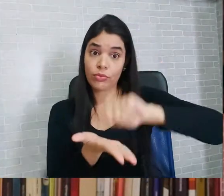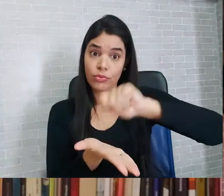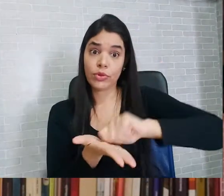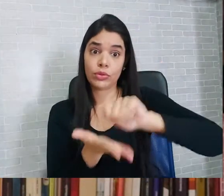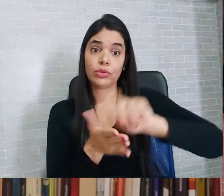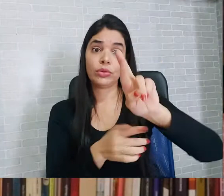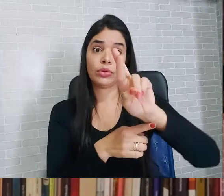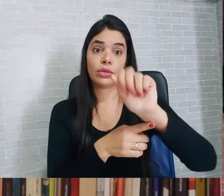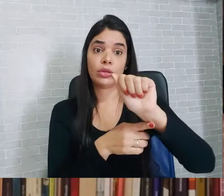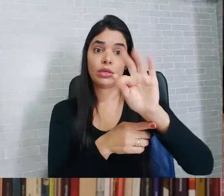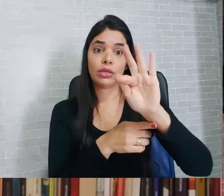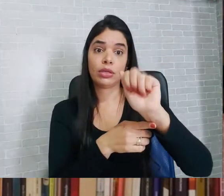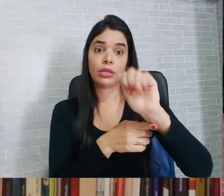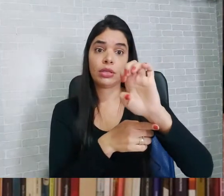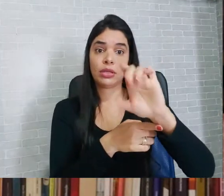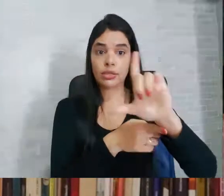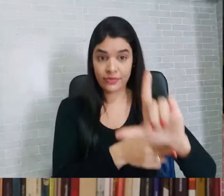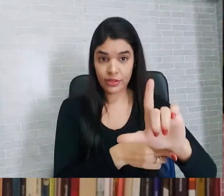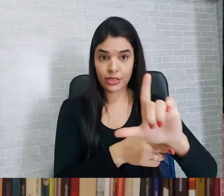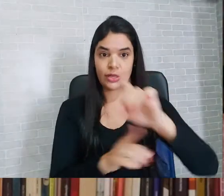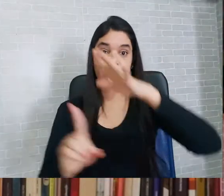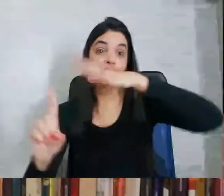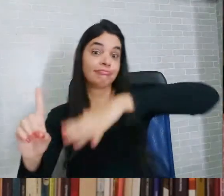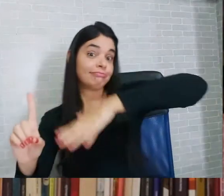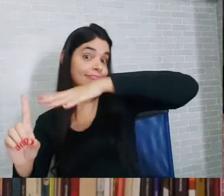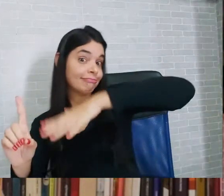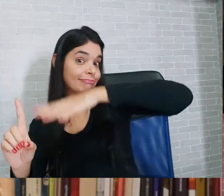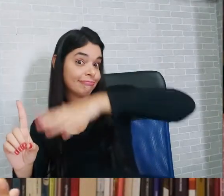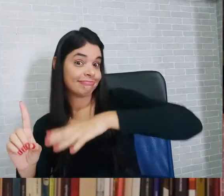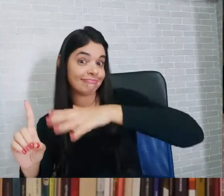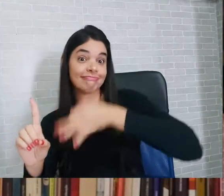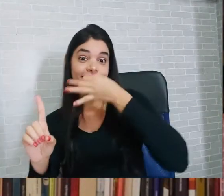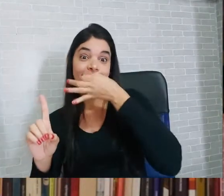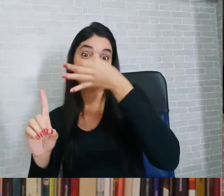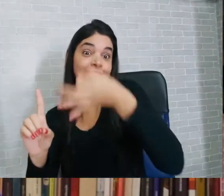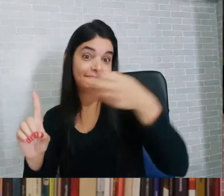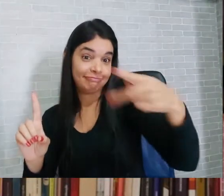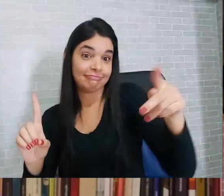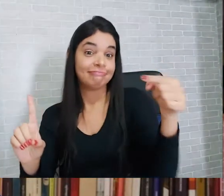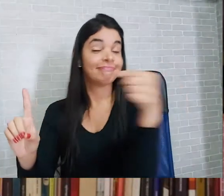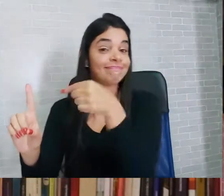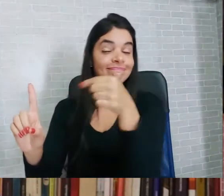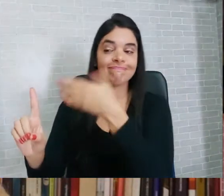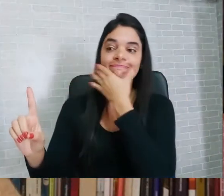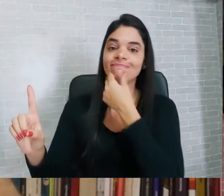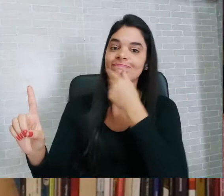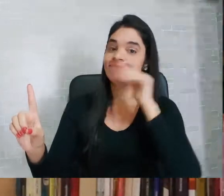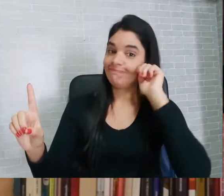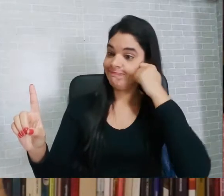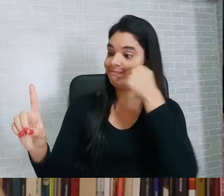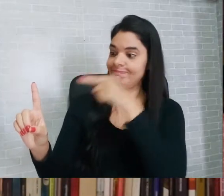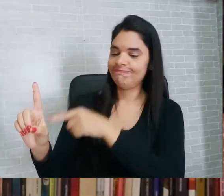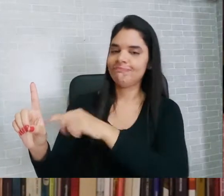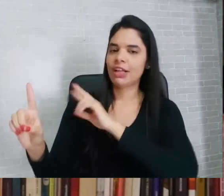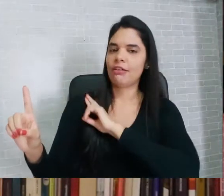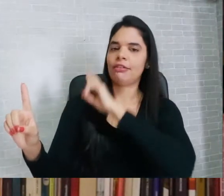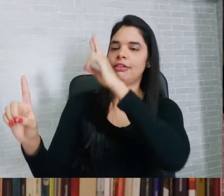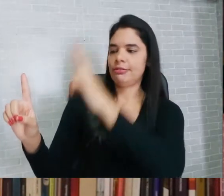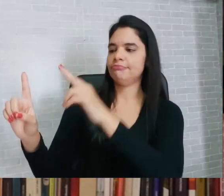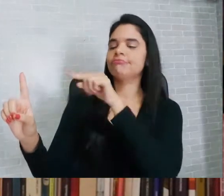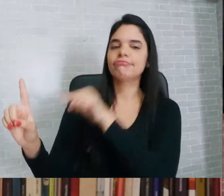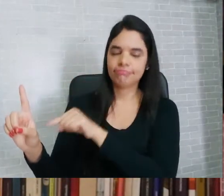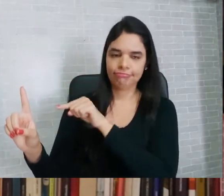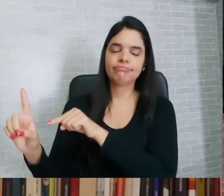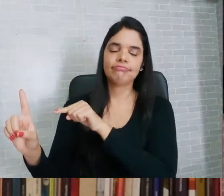dentro do elogio à criolidade, como esse homem representativo das Antilhas e